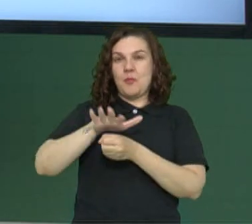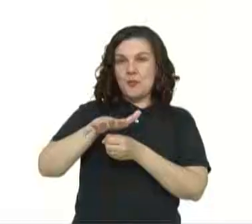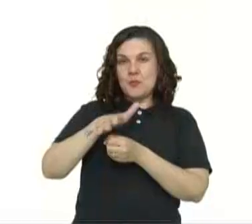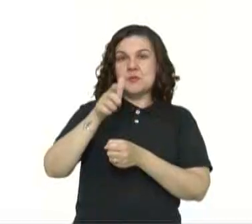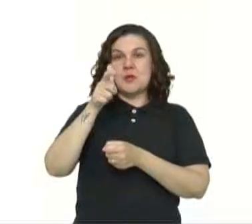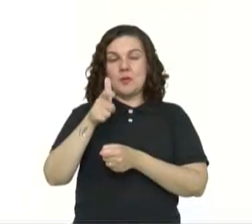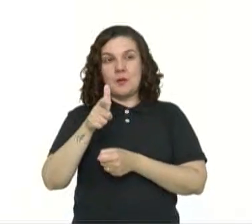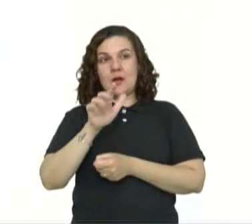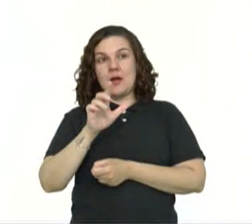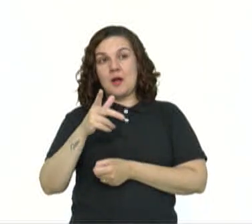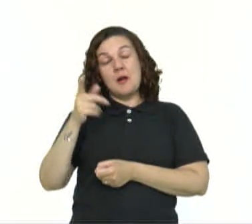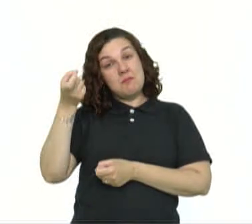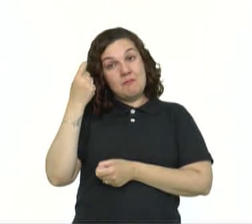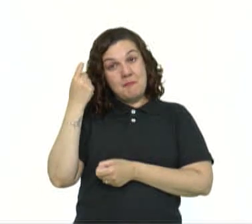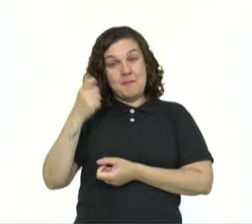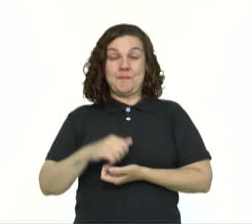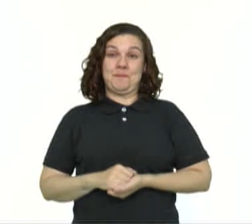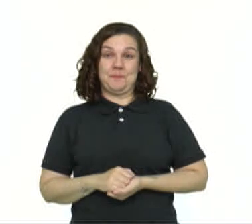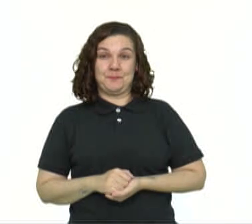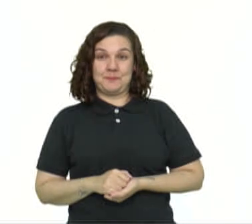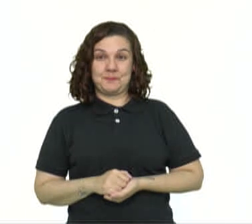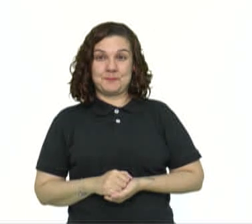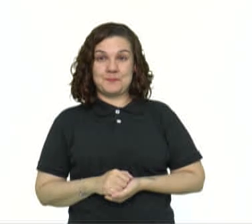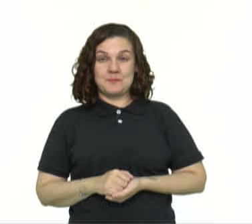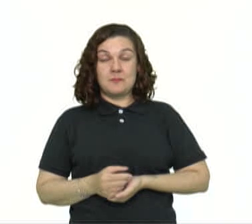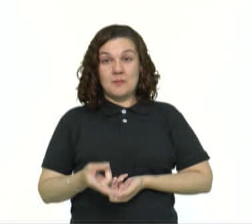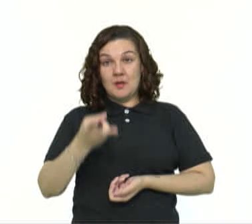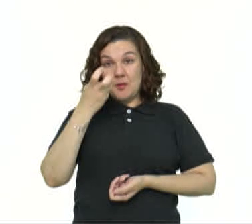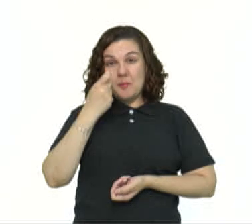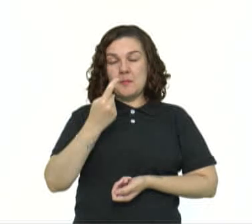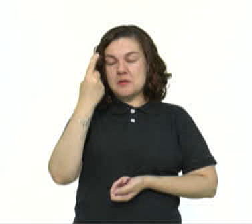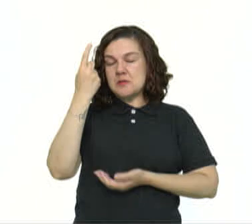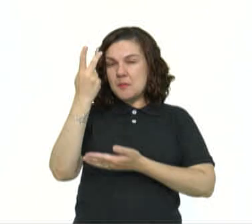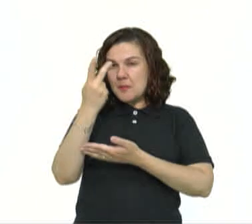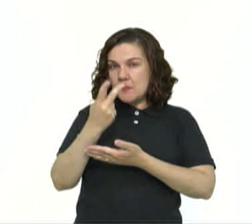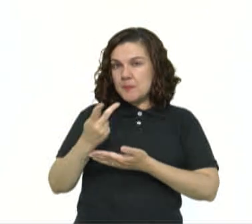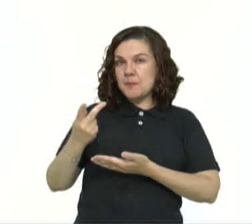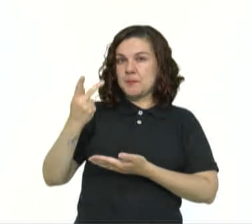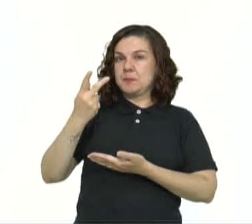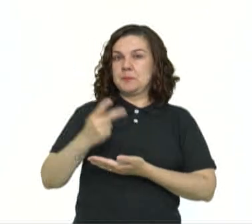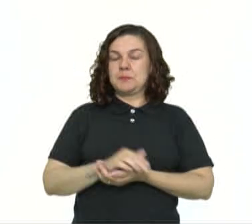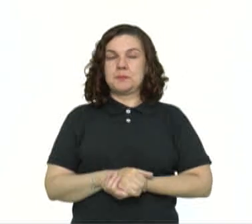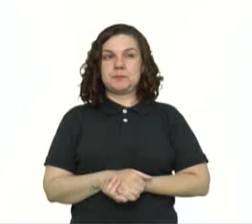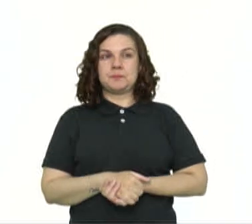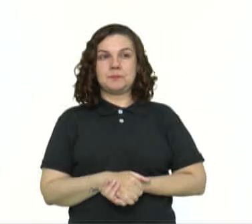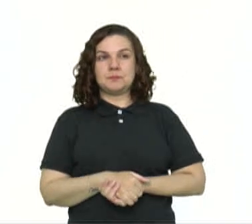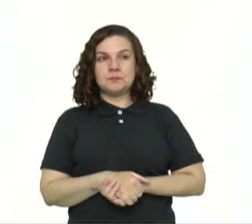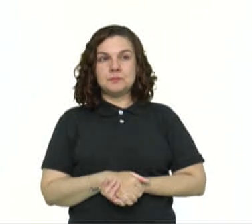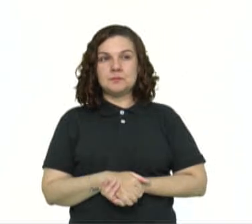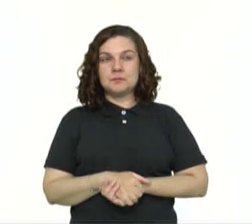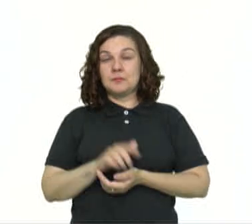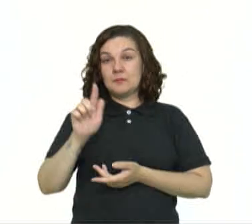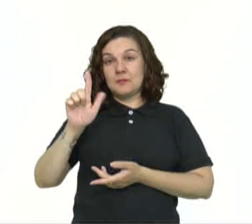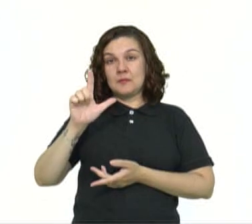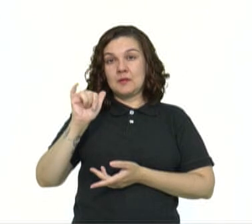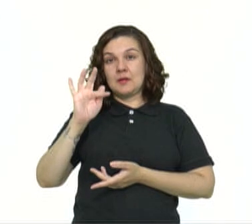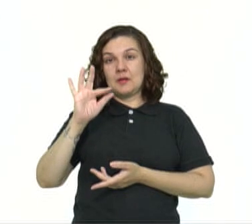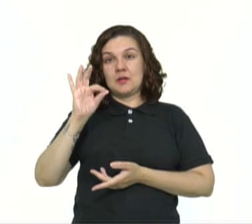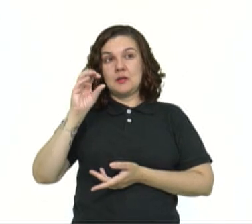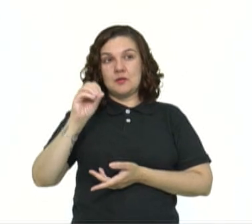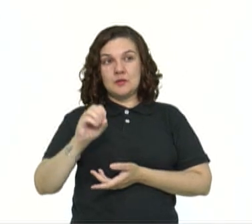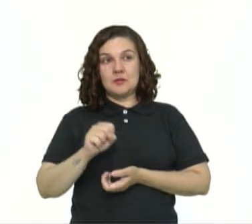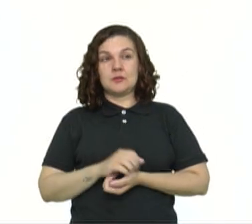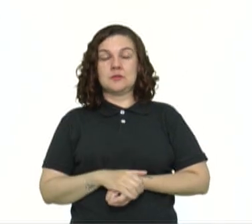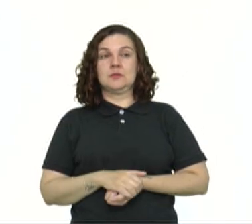Sítio Palenque, no México. Observe os desenhos, né? Os glifos